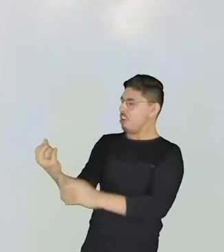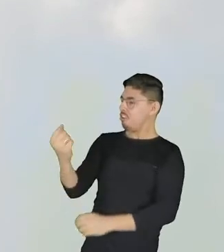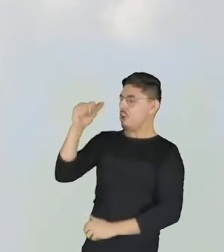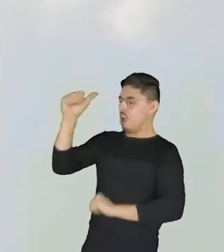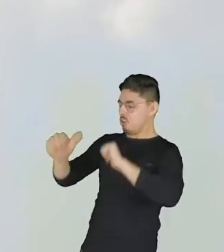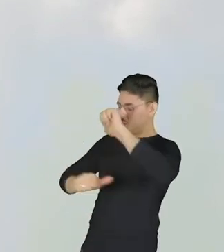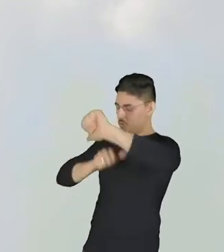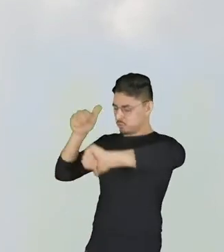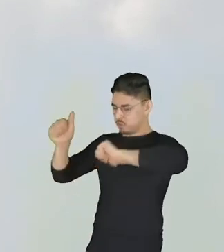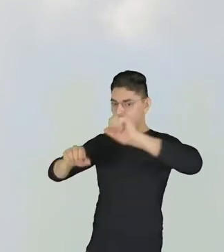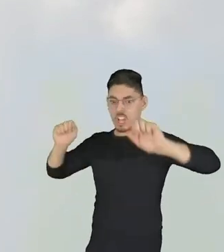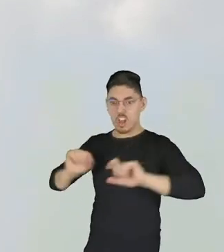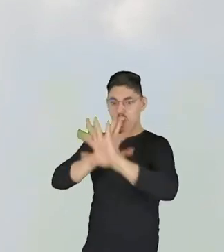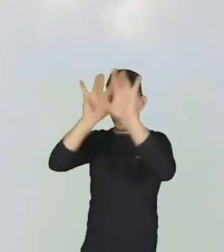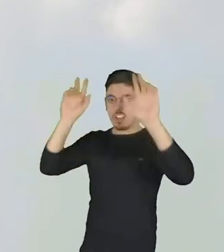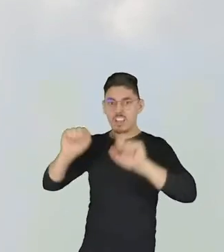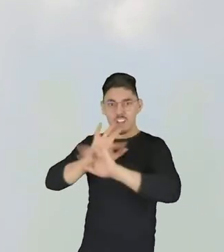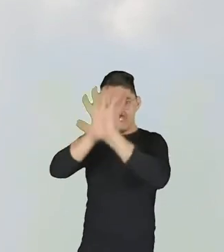vez maior,